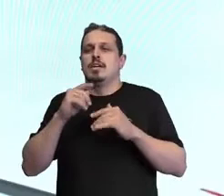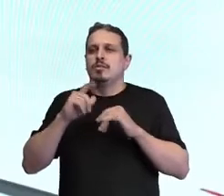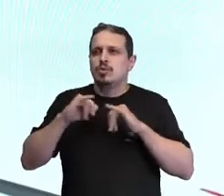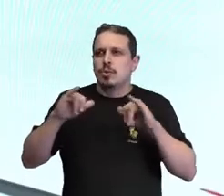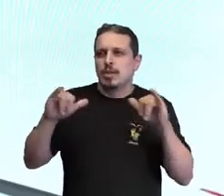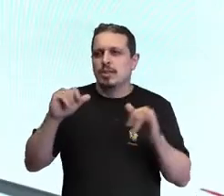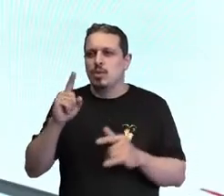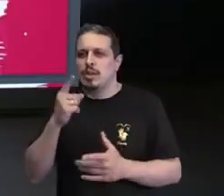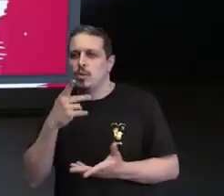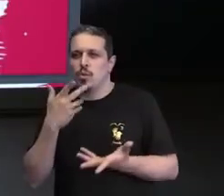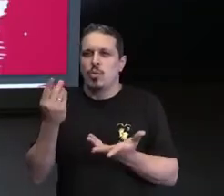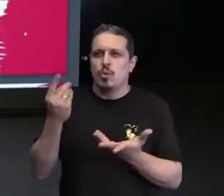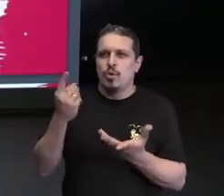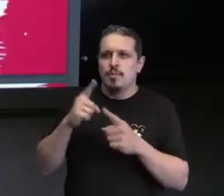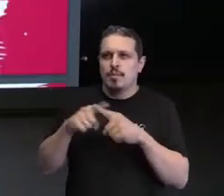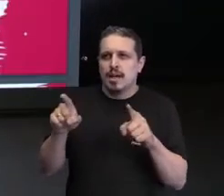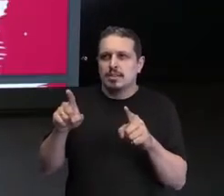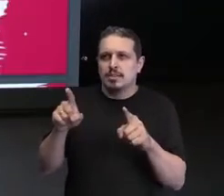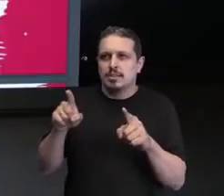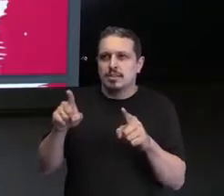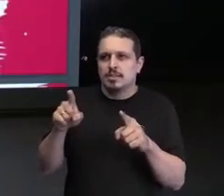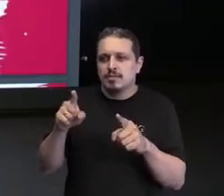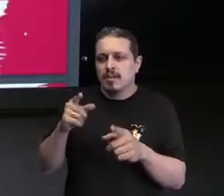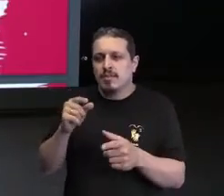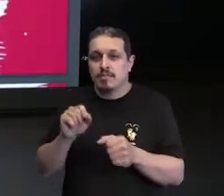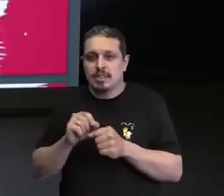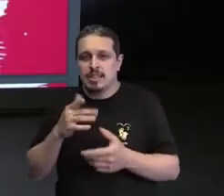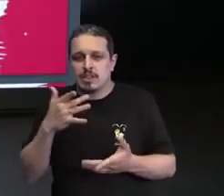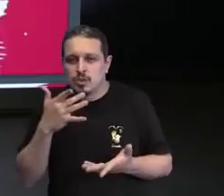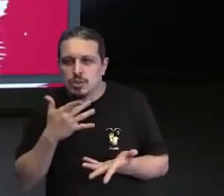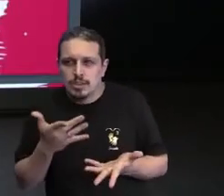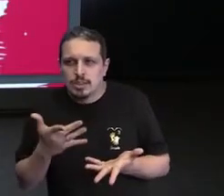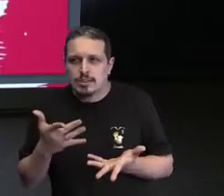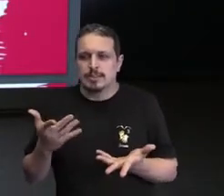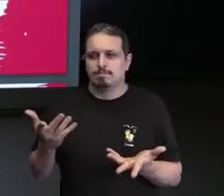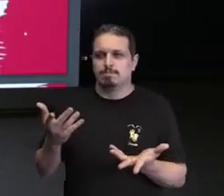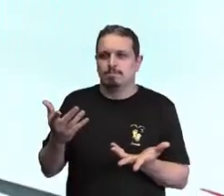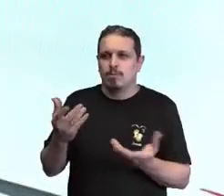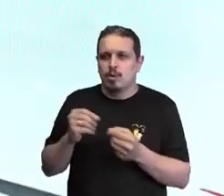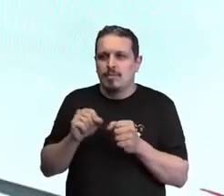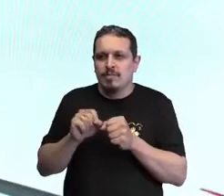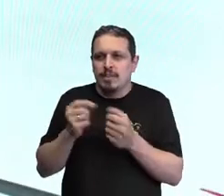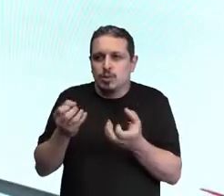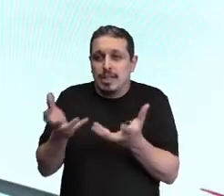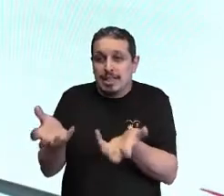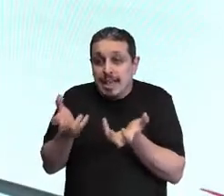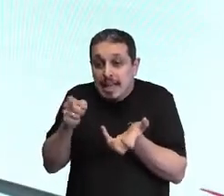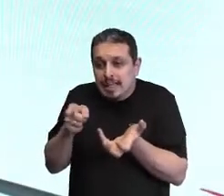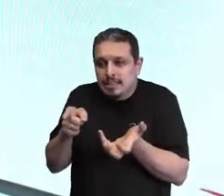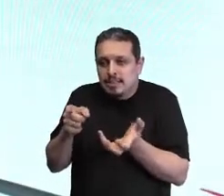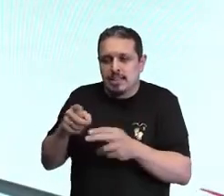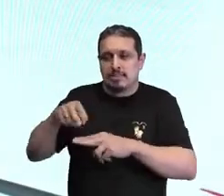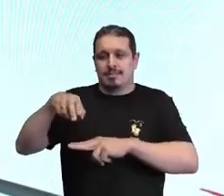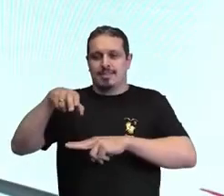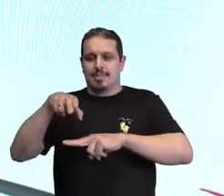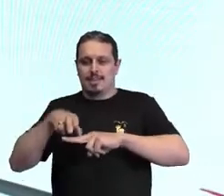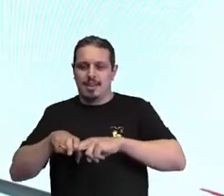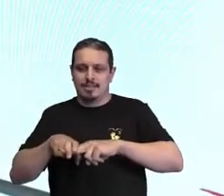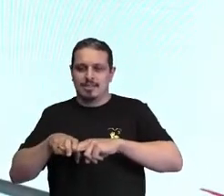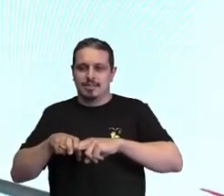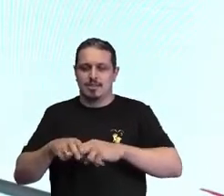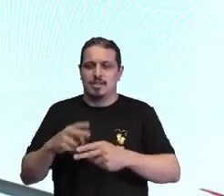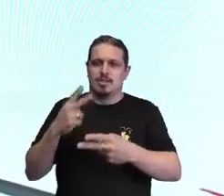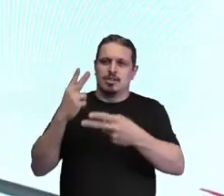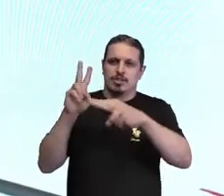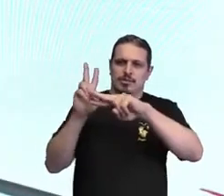nesse momento agora a gente não está nos Espaços porque a gente está em cadeias em presídios em mani